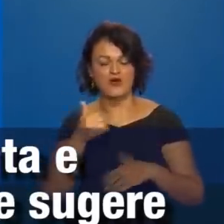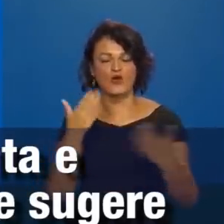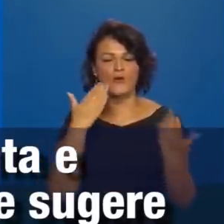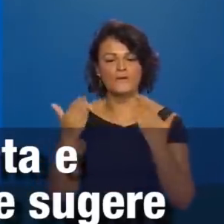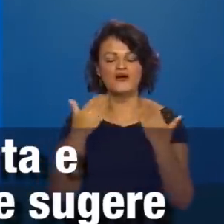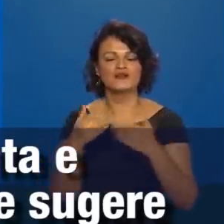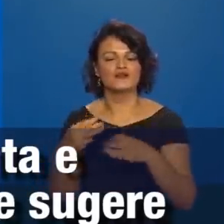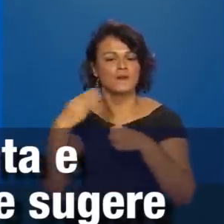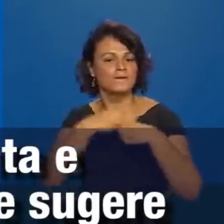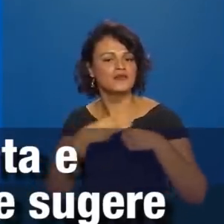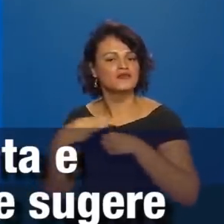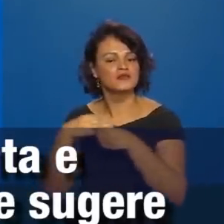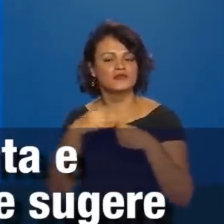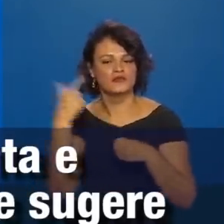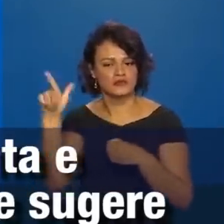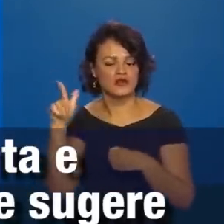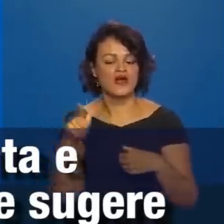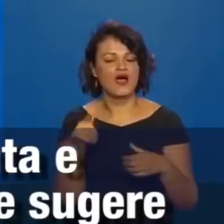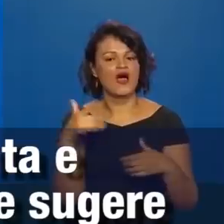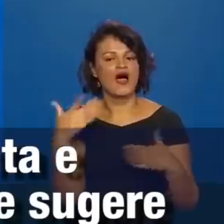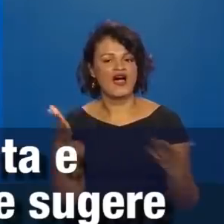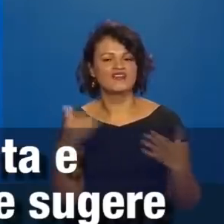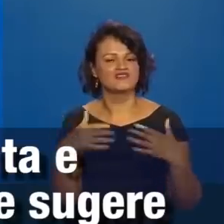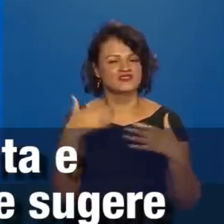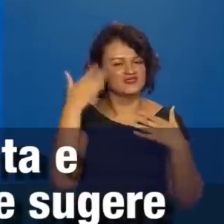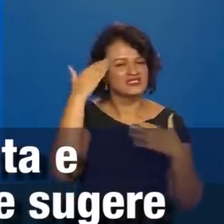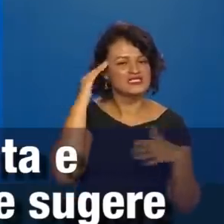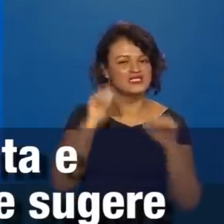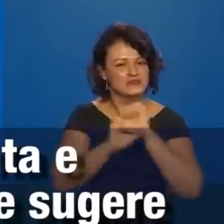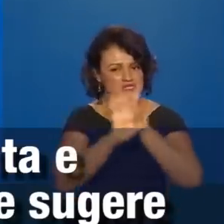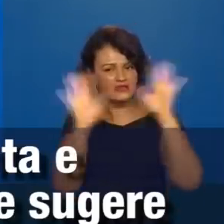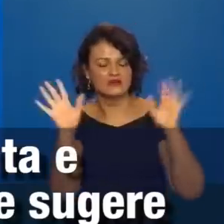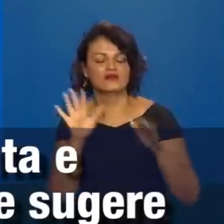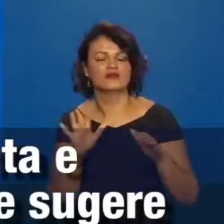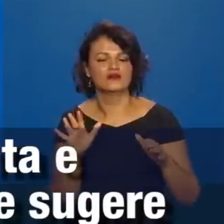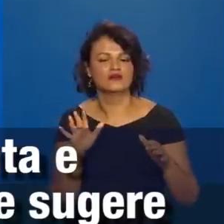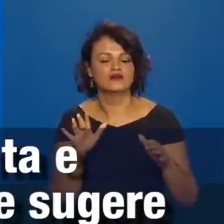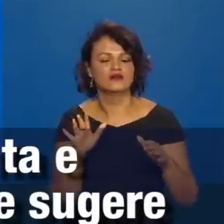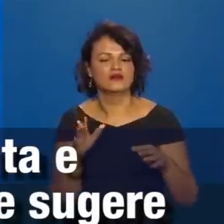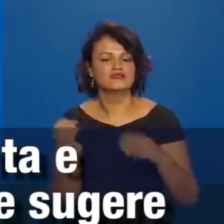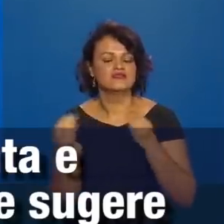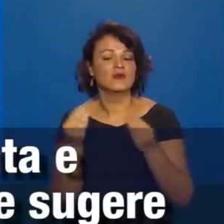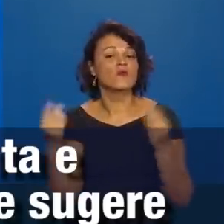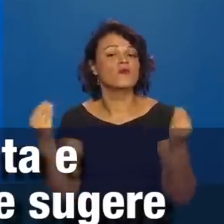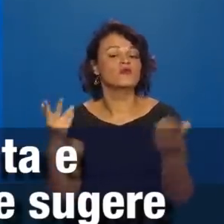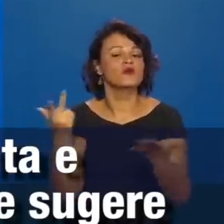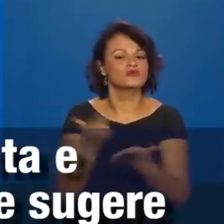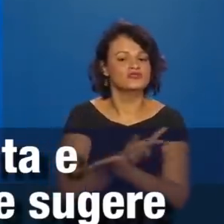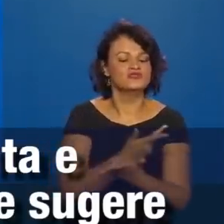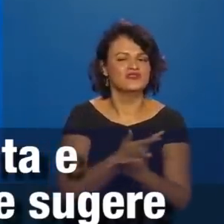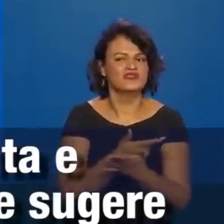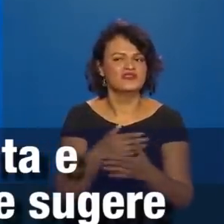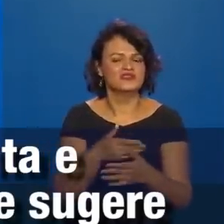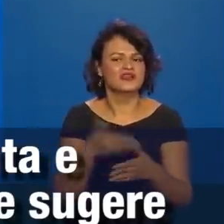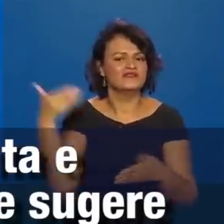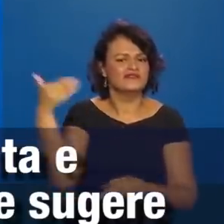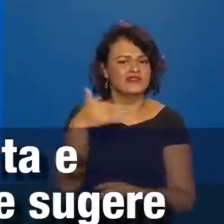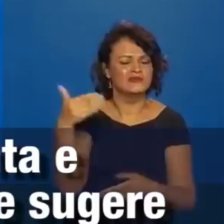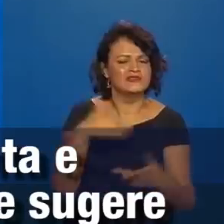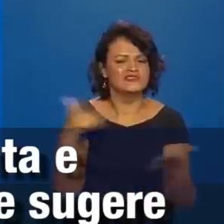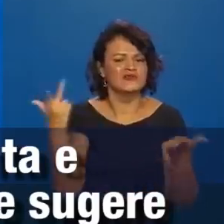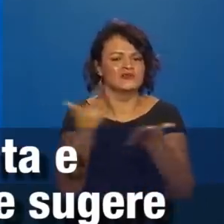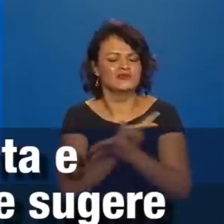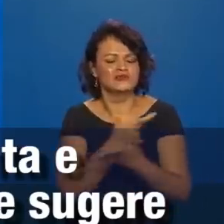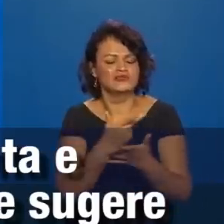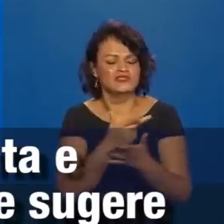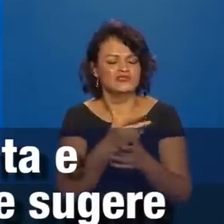regiões metropolitanas. Isso vai deixar um pouquinho mais claro esta ocorrência, ou a frequência de